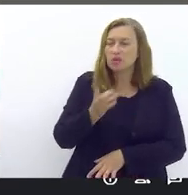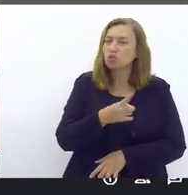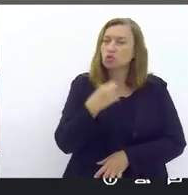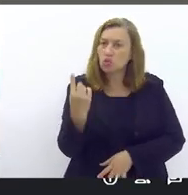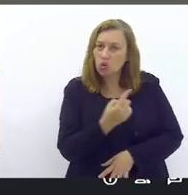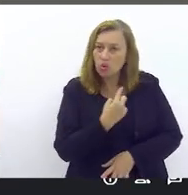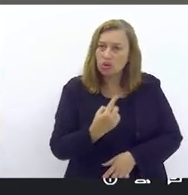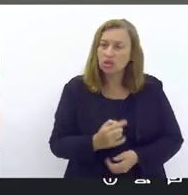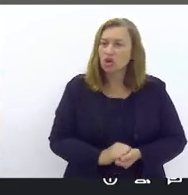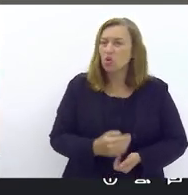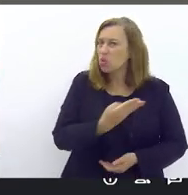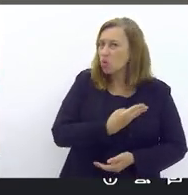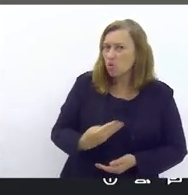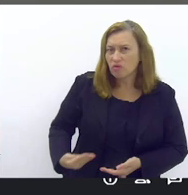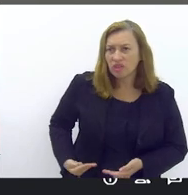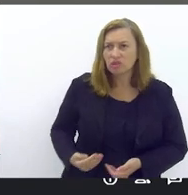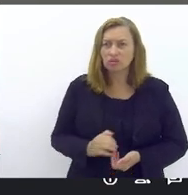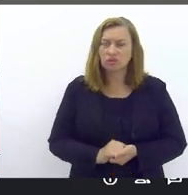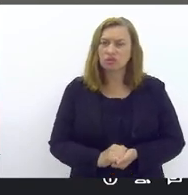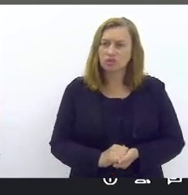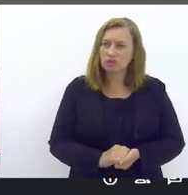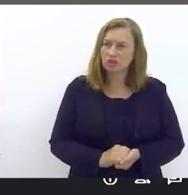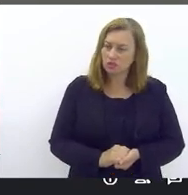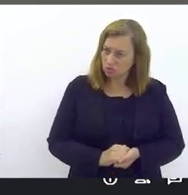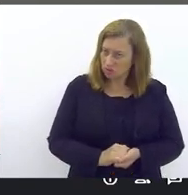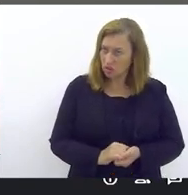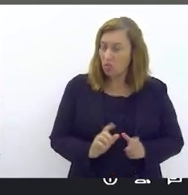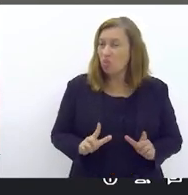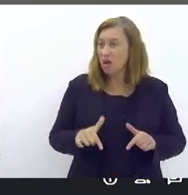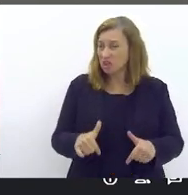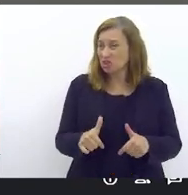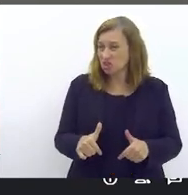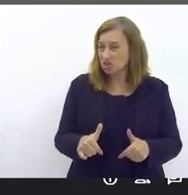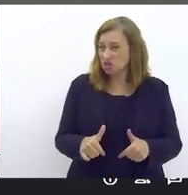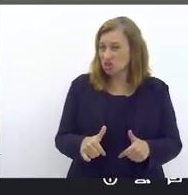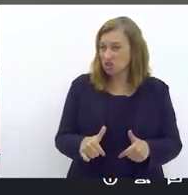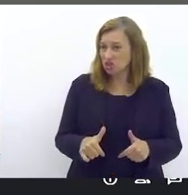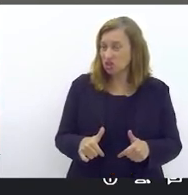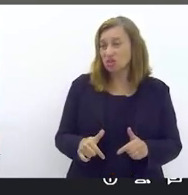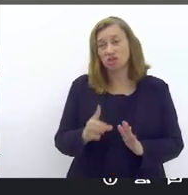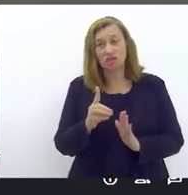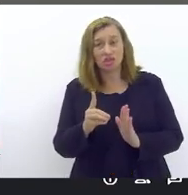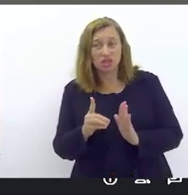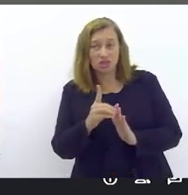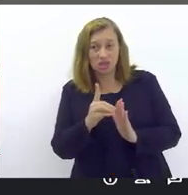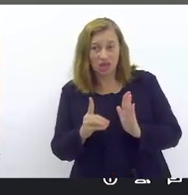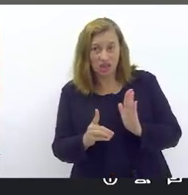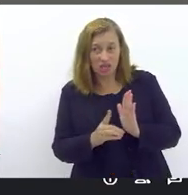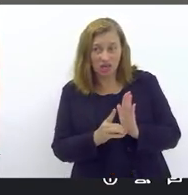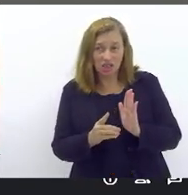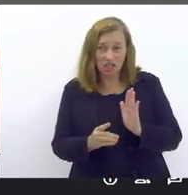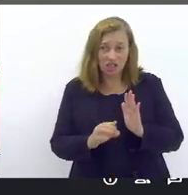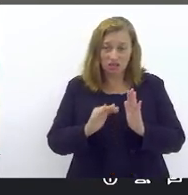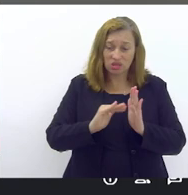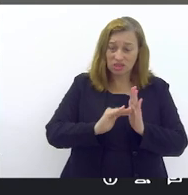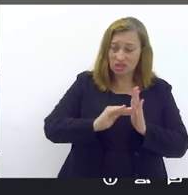e o governador, de uma atitude através de decreto, desmonta, não paga o piso. Nós